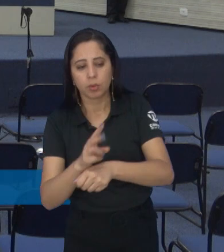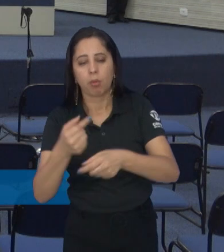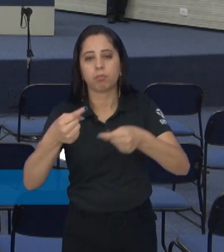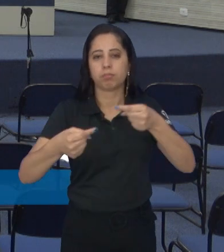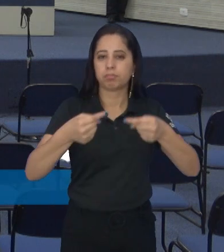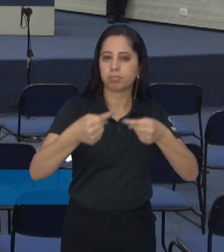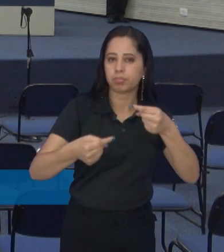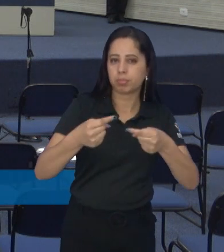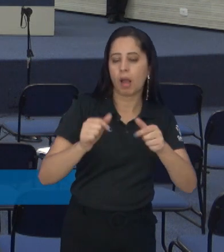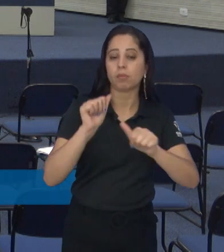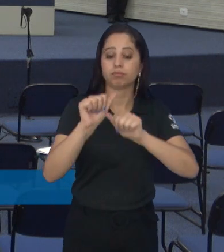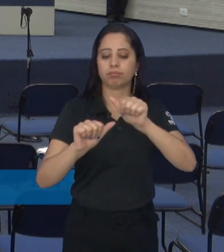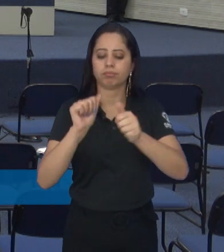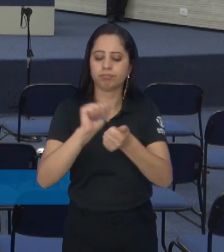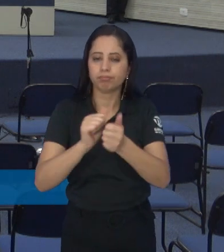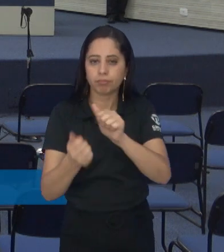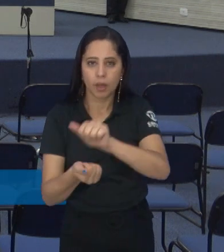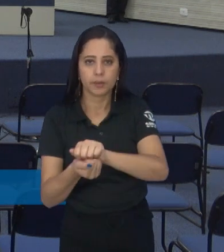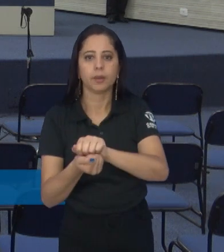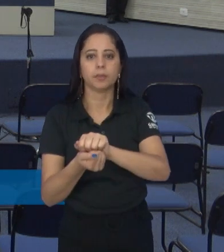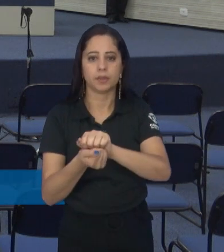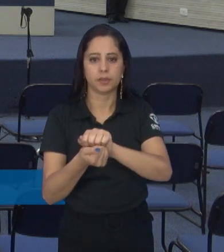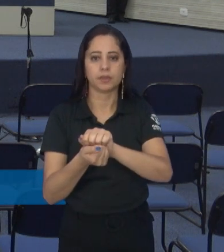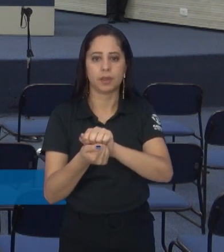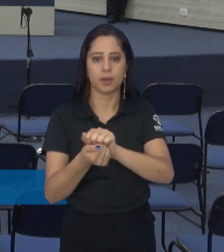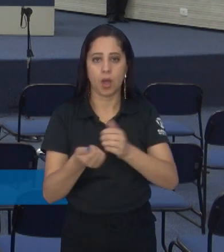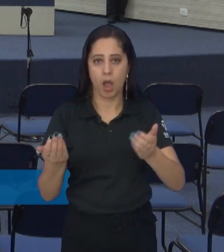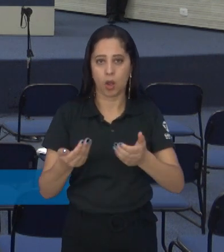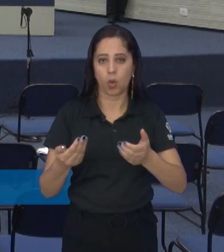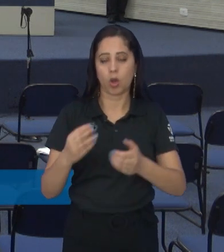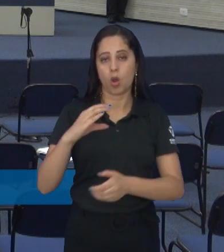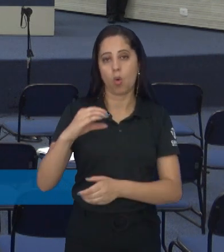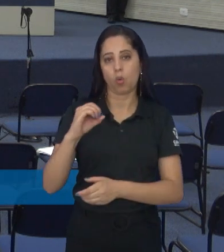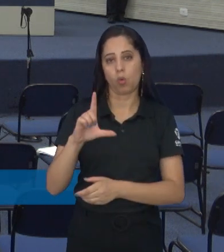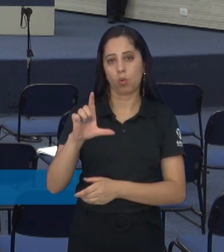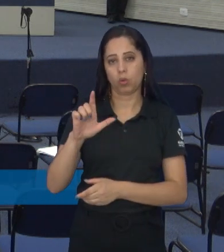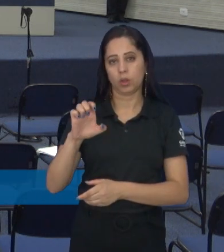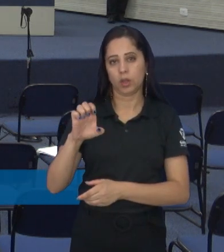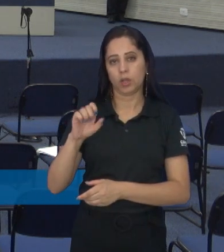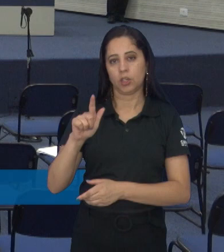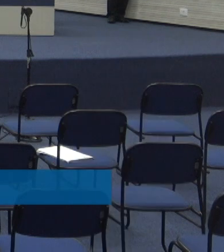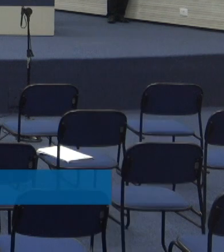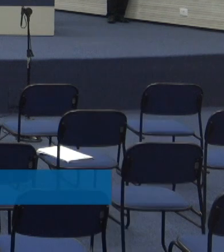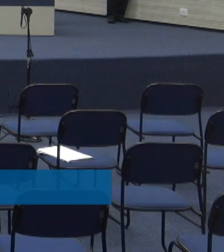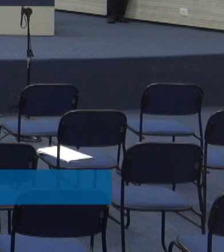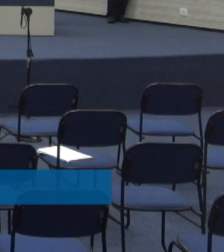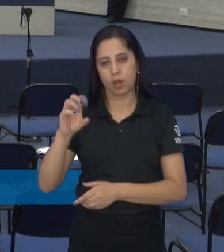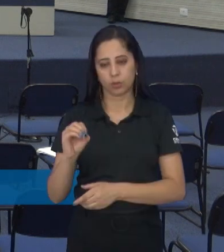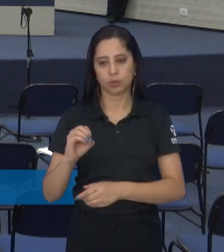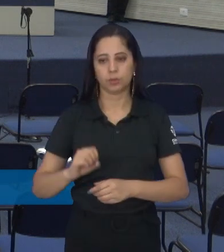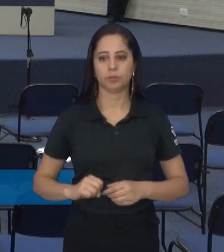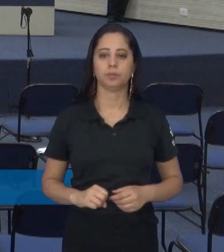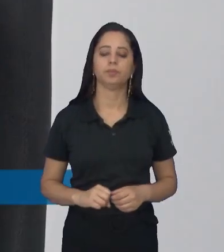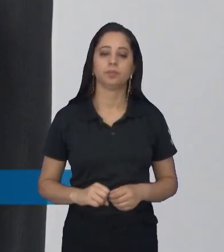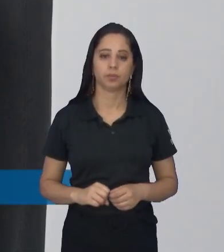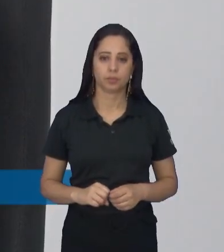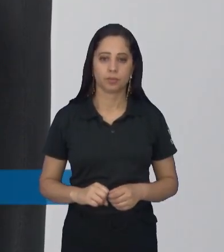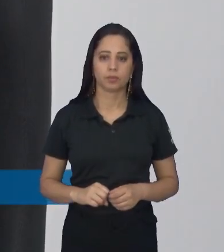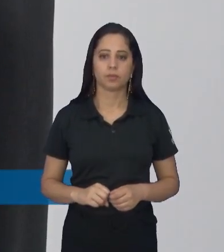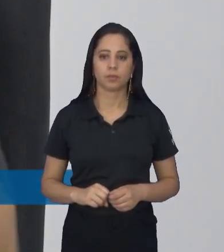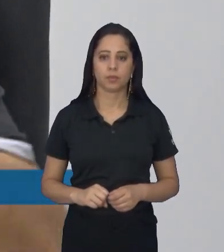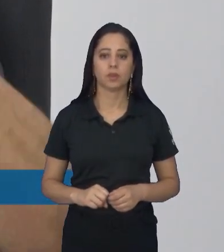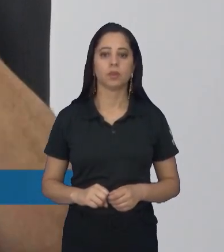alterações as foram assumidas pelos colegiados então nós tramitamos Sim nós fizemos essa discussão Morais